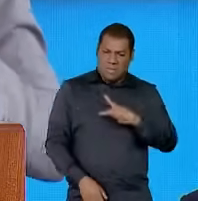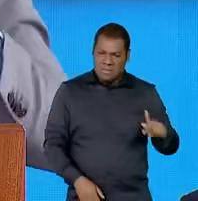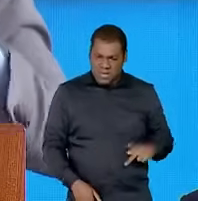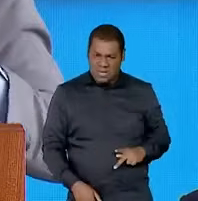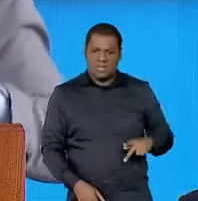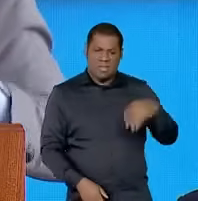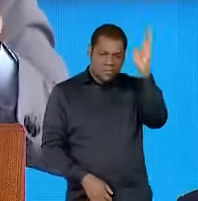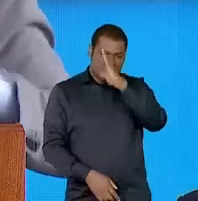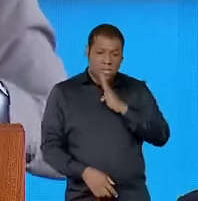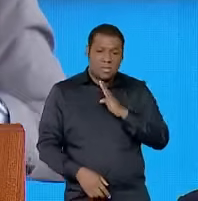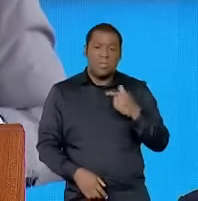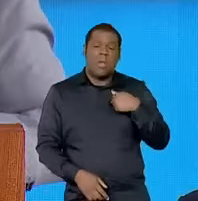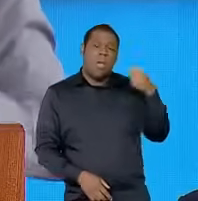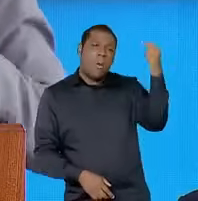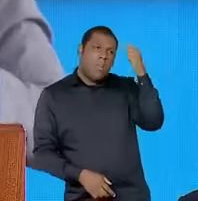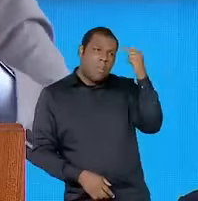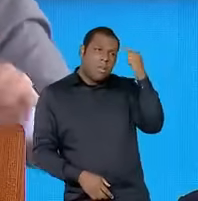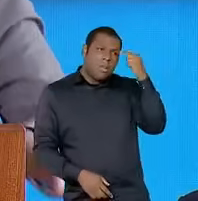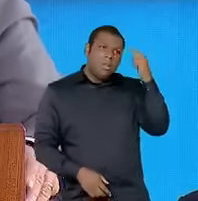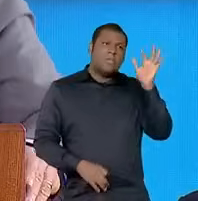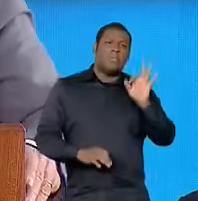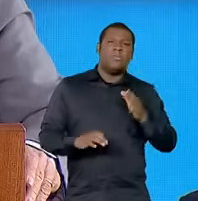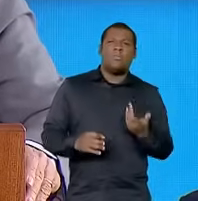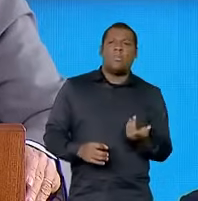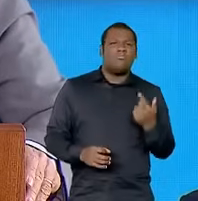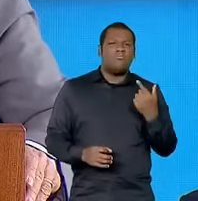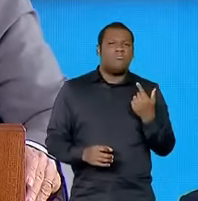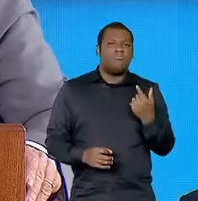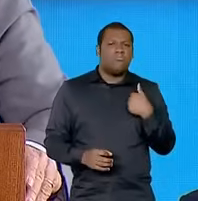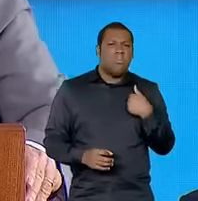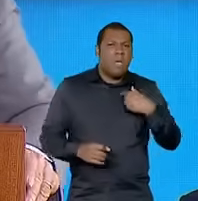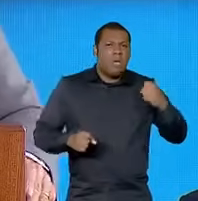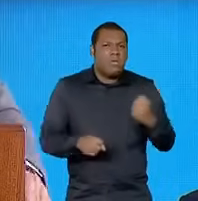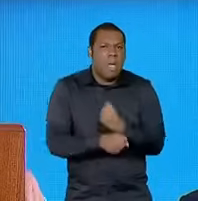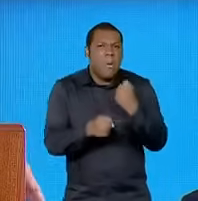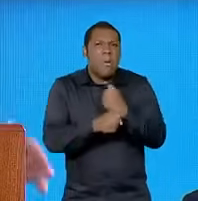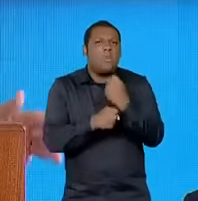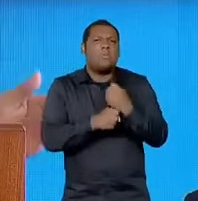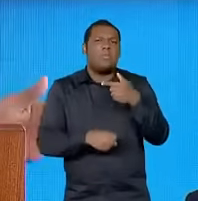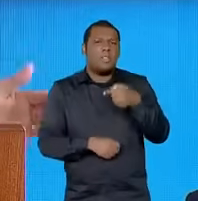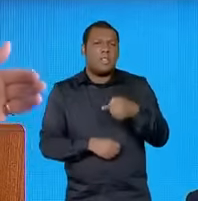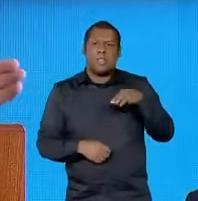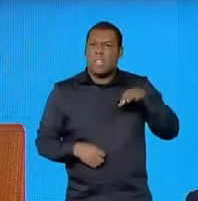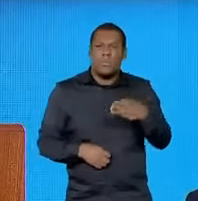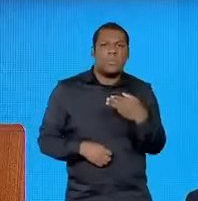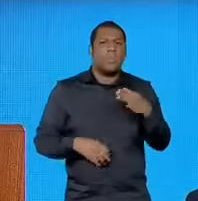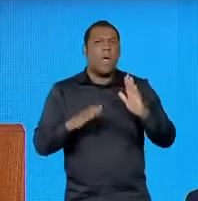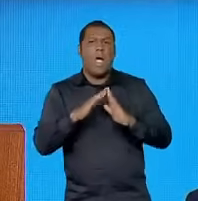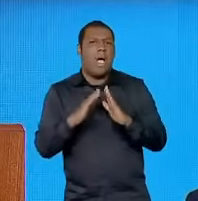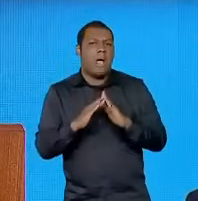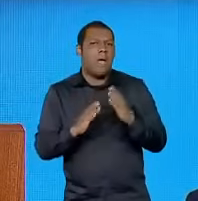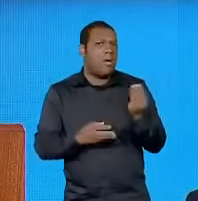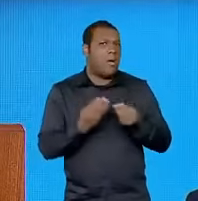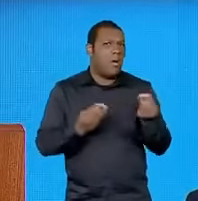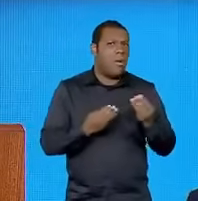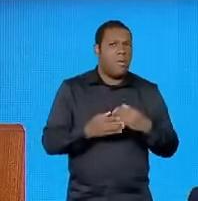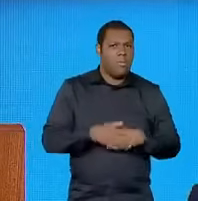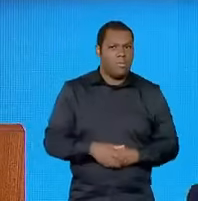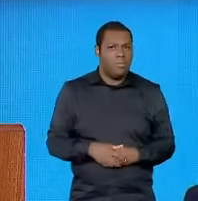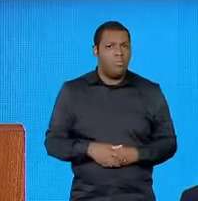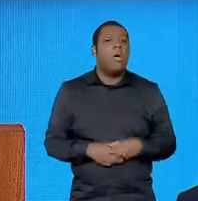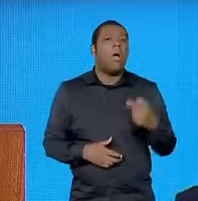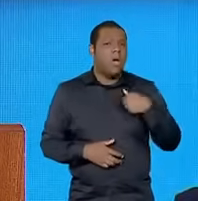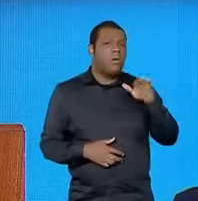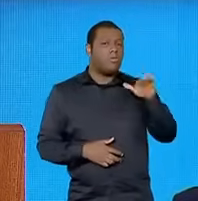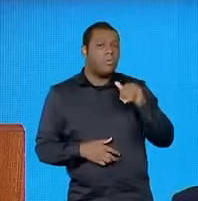ser pesquisado pelo governo naquela época foram os empresários, representado pela Abdib. Eu chamei uma reunião e